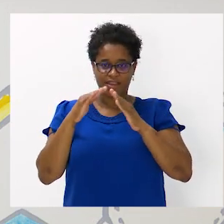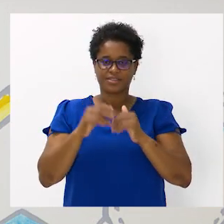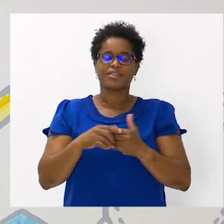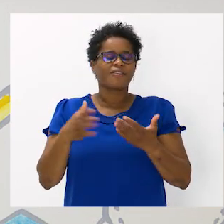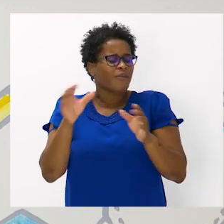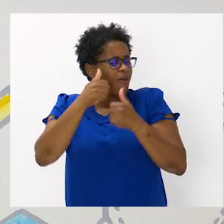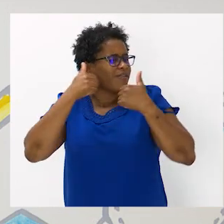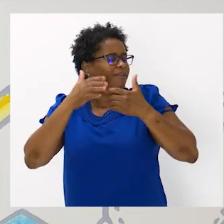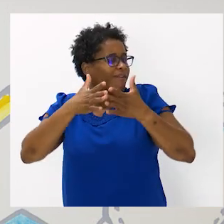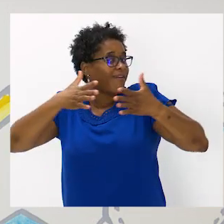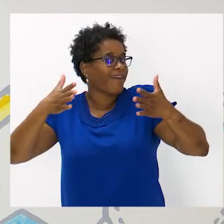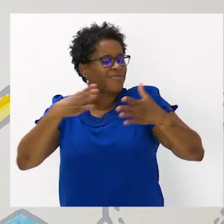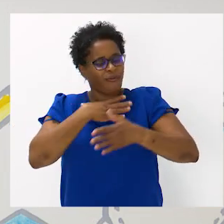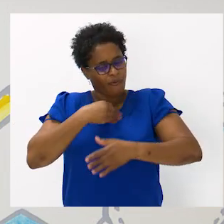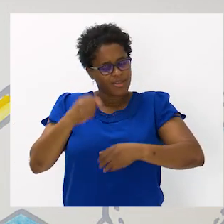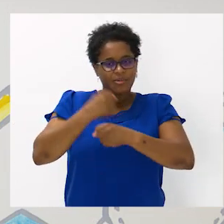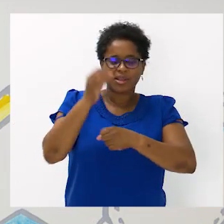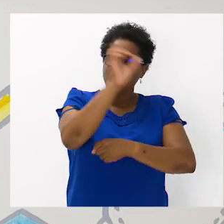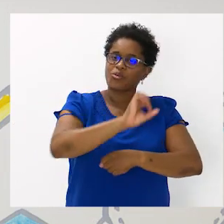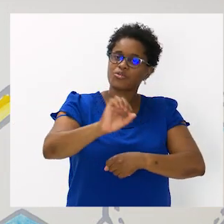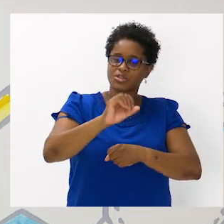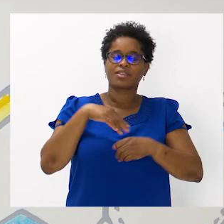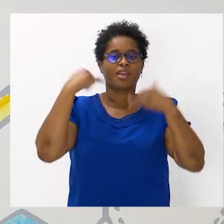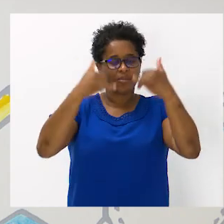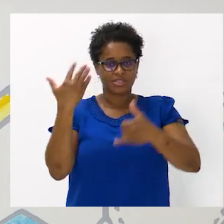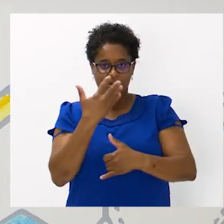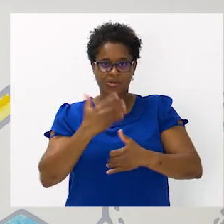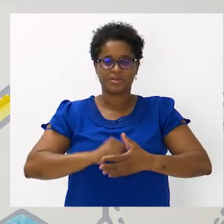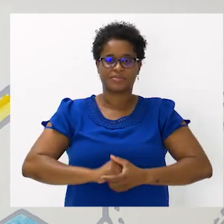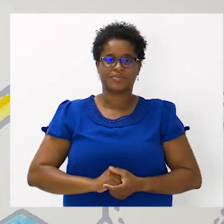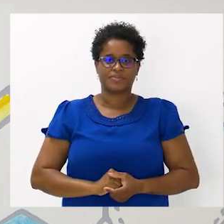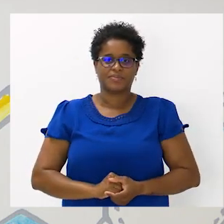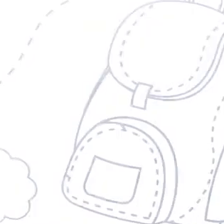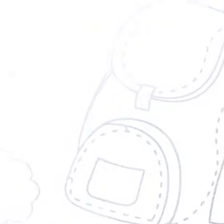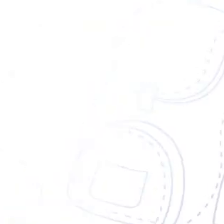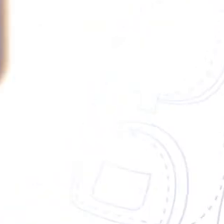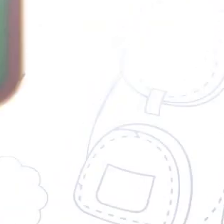Estudar em Casa. Foi um grande prazer trabalhar convosco. Até a próxima aula.